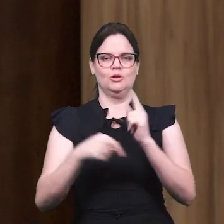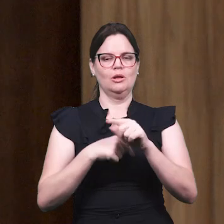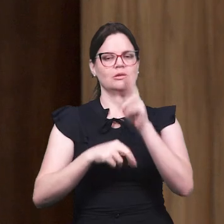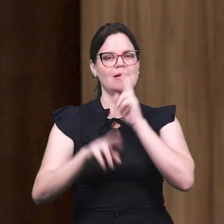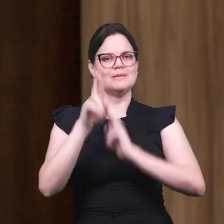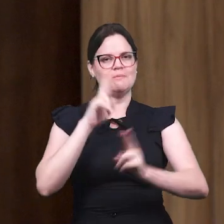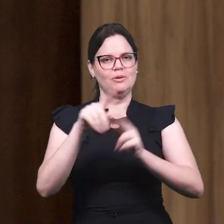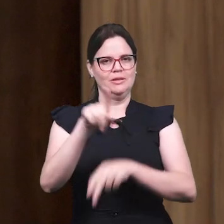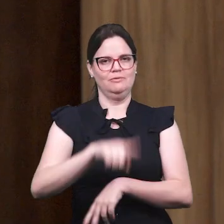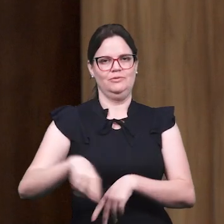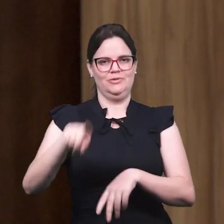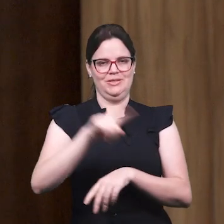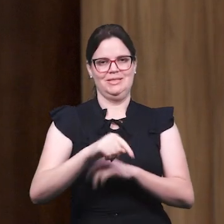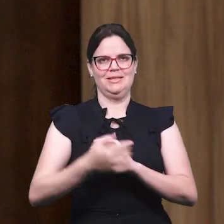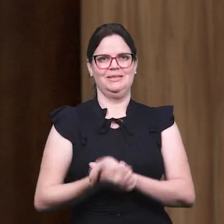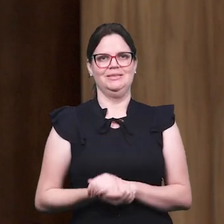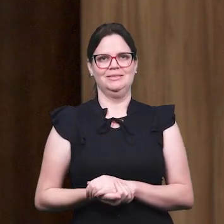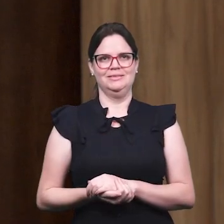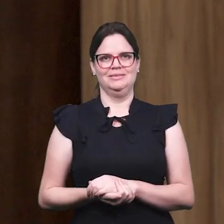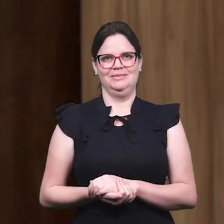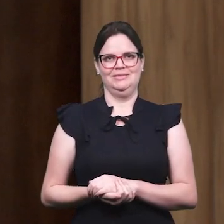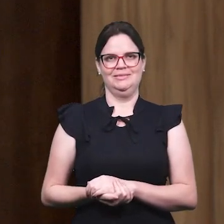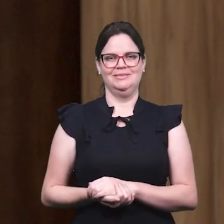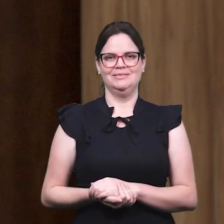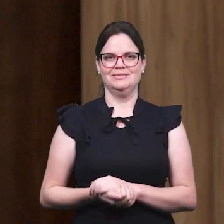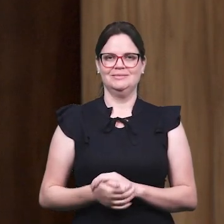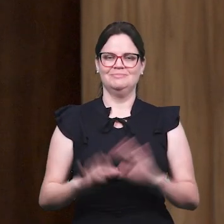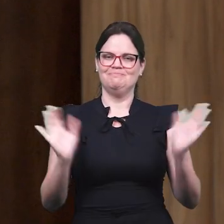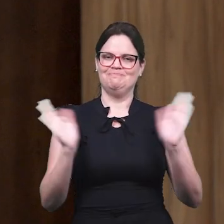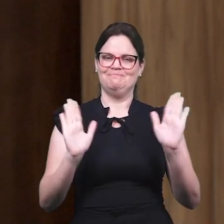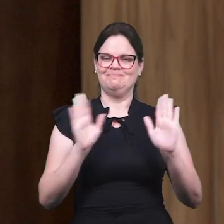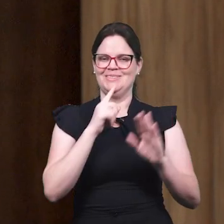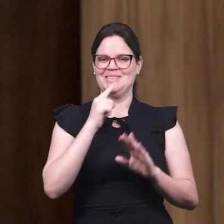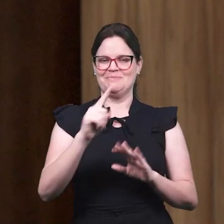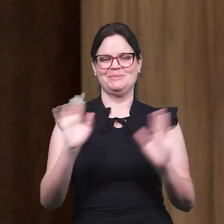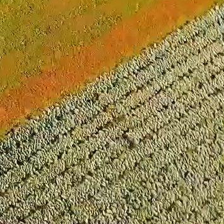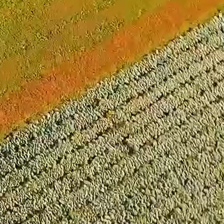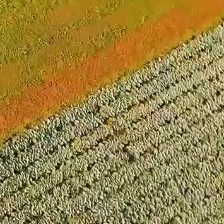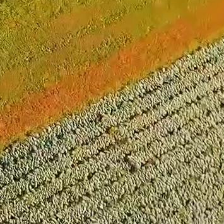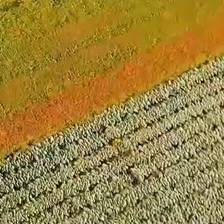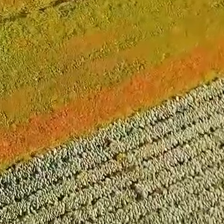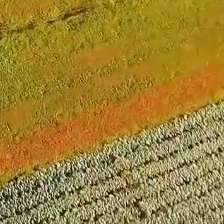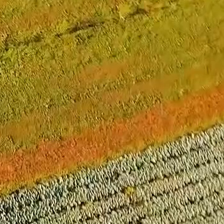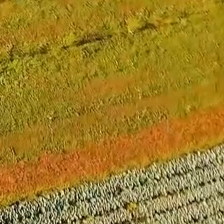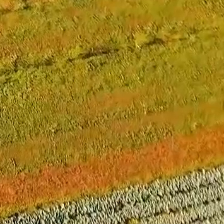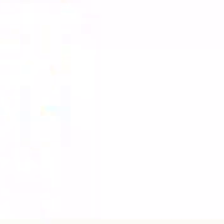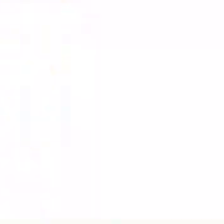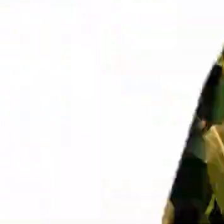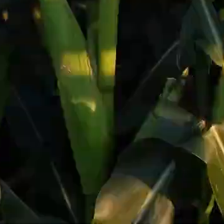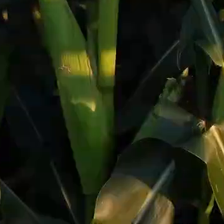buscaremos respostas no quadro Mande a sua dúvida. Até semana que vem.